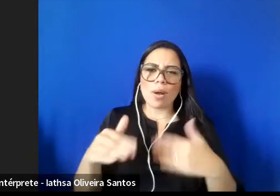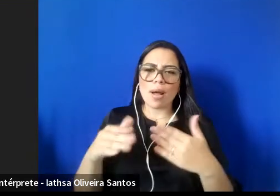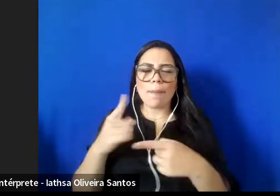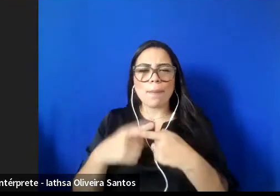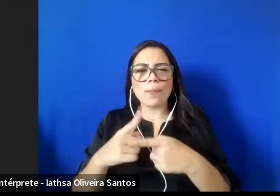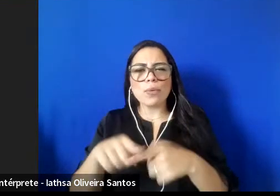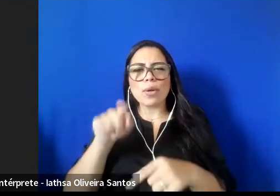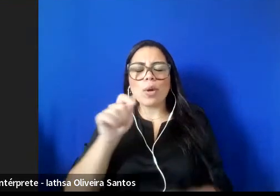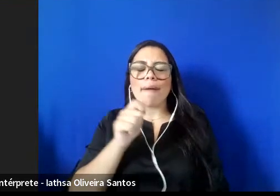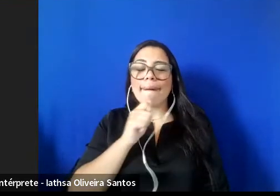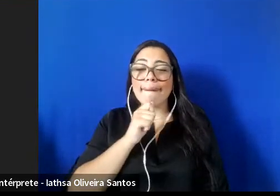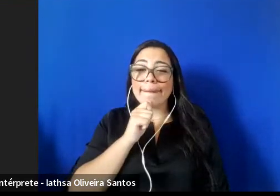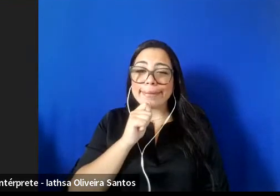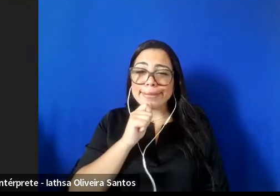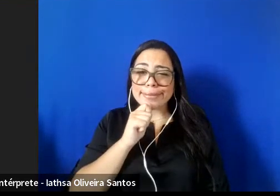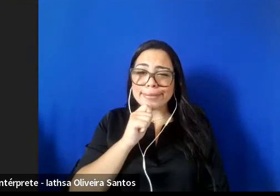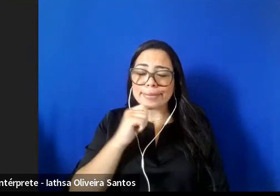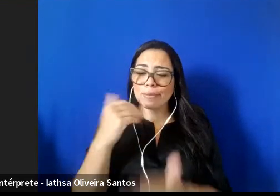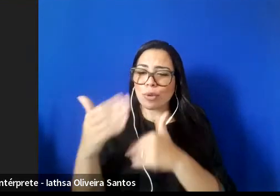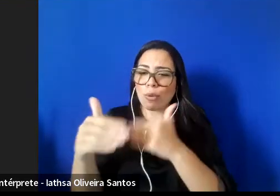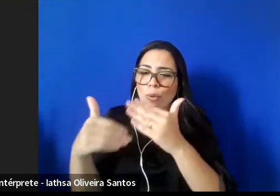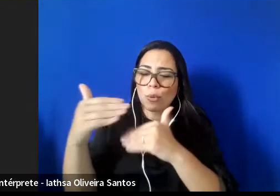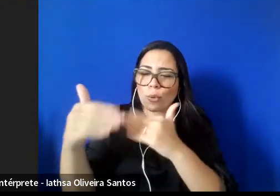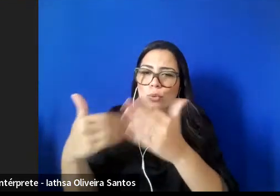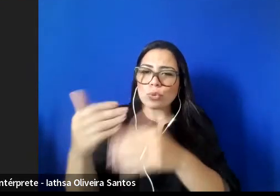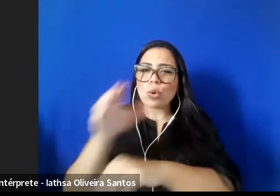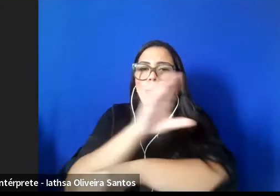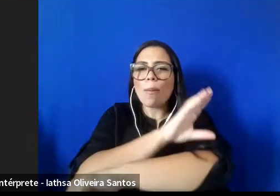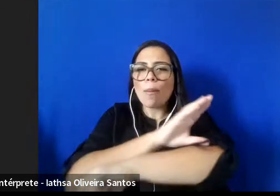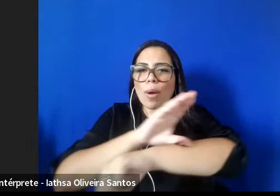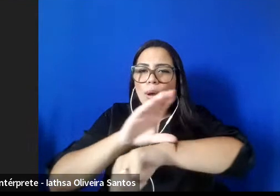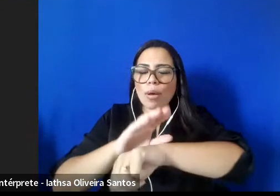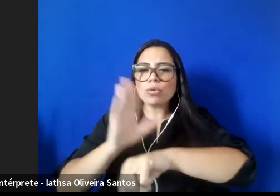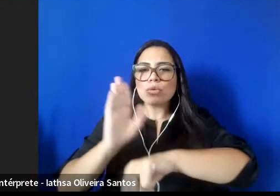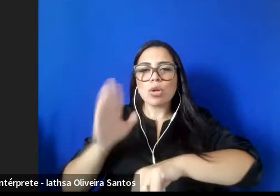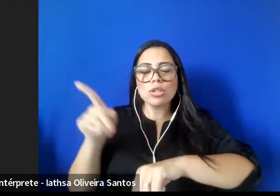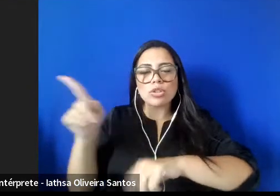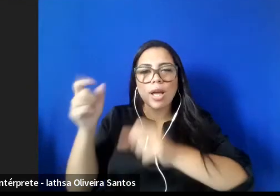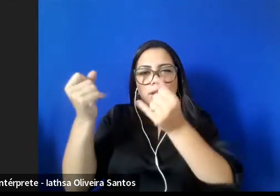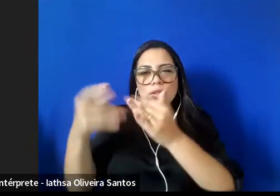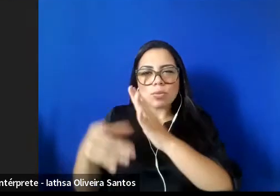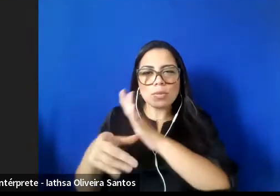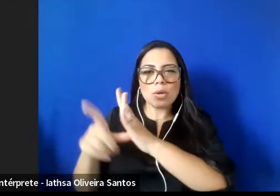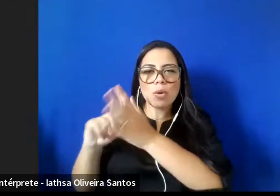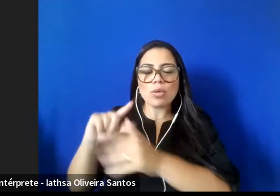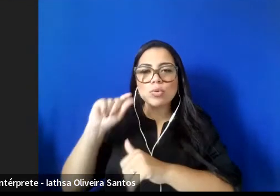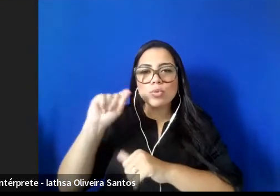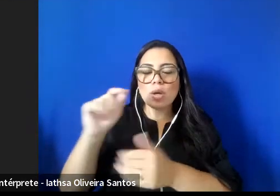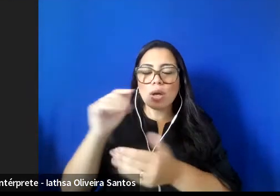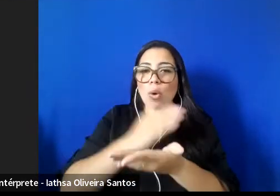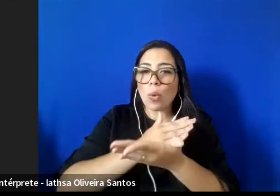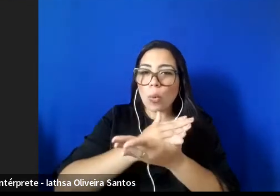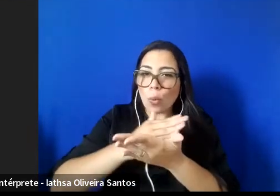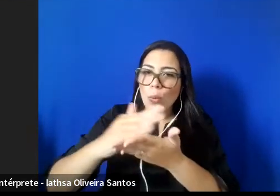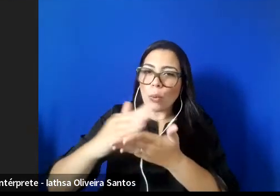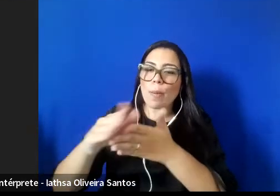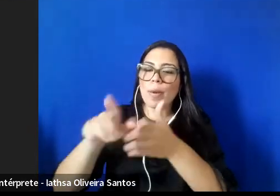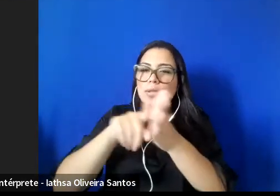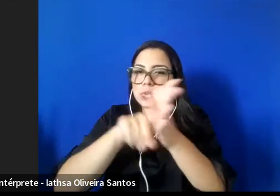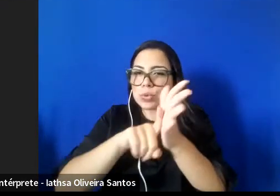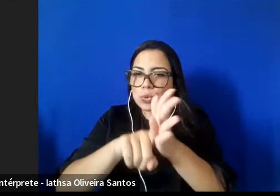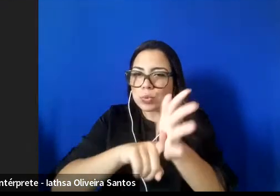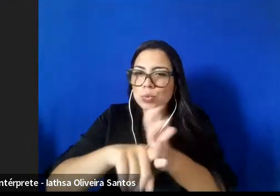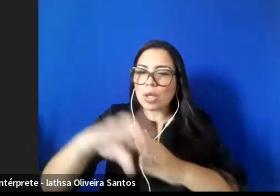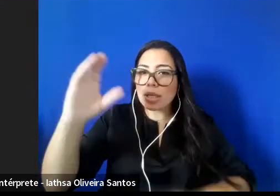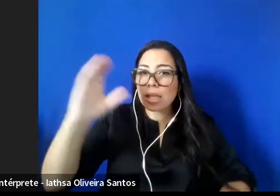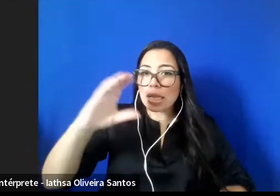está construindo uma cultura, como a excelência falou, de iniciação científica, a gente pode dizer que é uma iniciação científica,